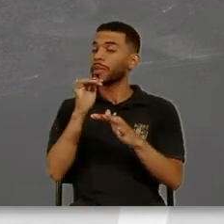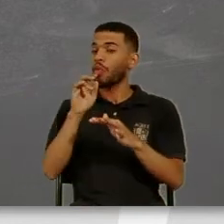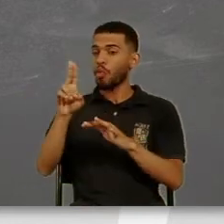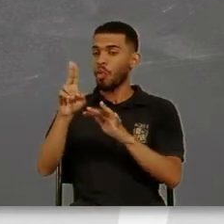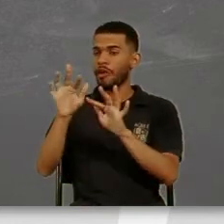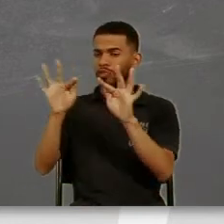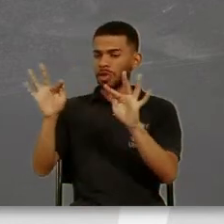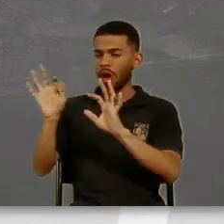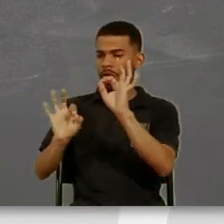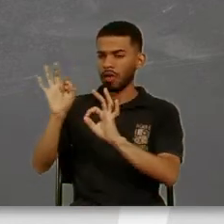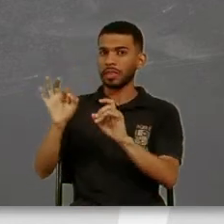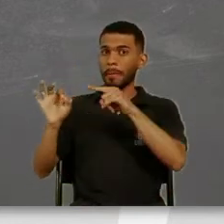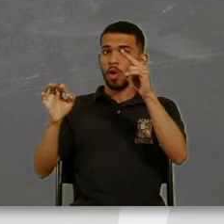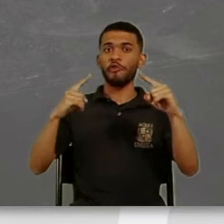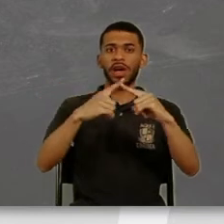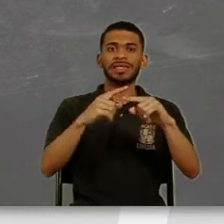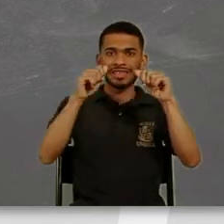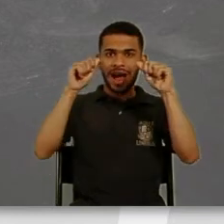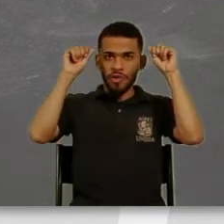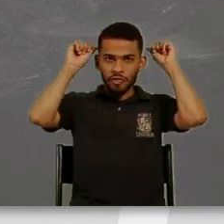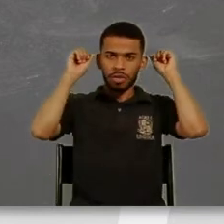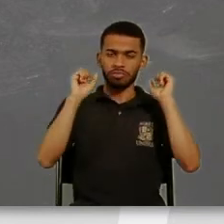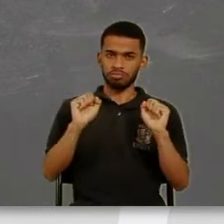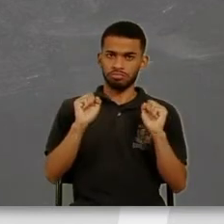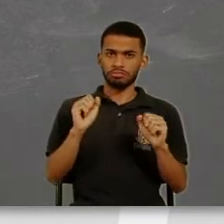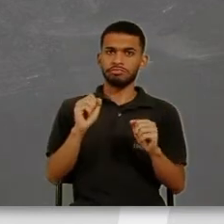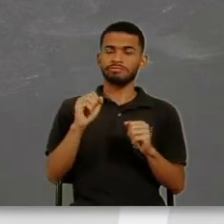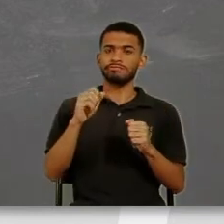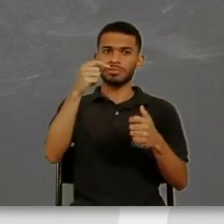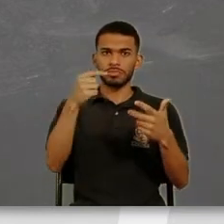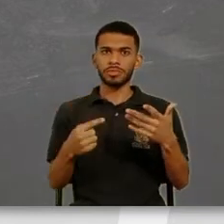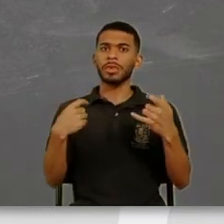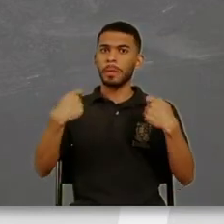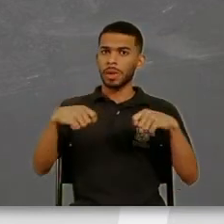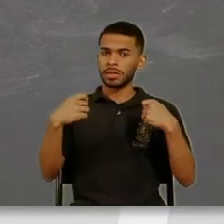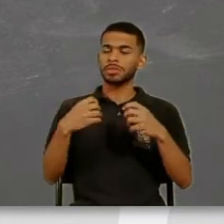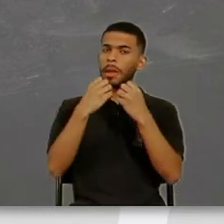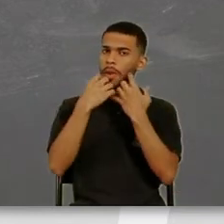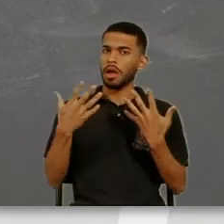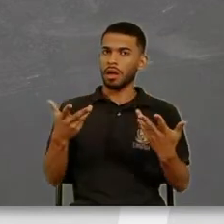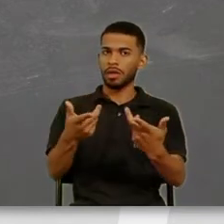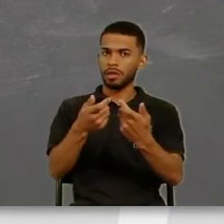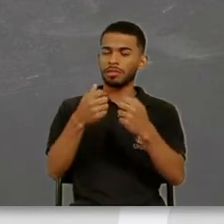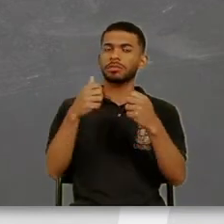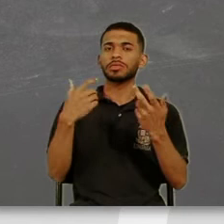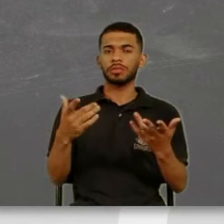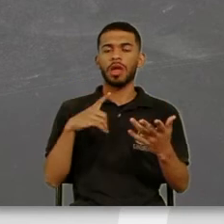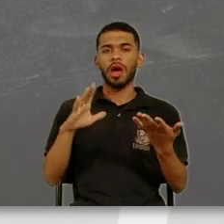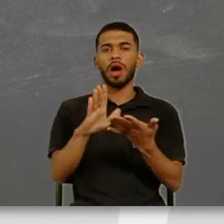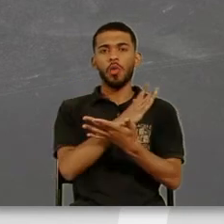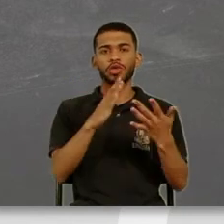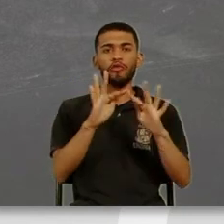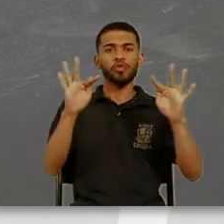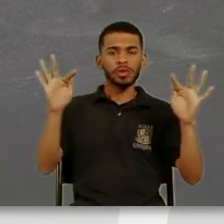para depois multiplicar por alfa. Essas condições, elas precisam ser satisfeitas, tá? Então, eu tenho funções lineares